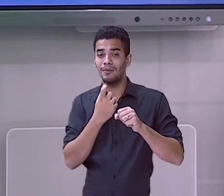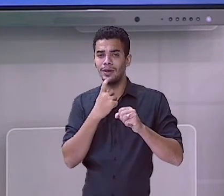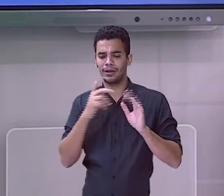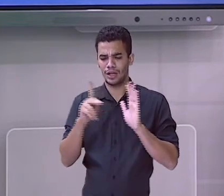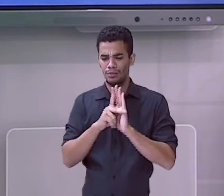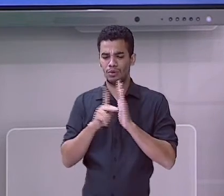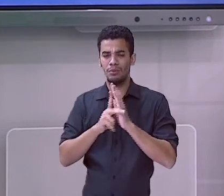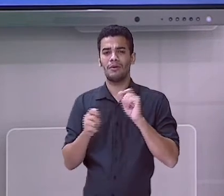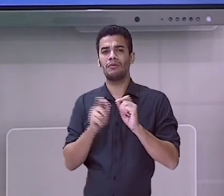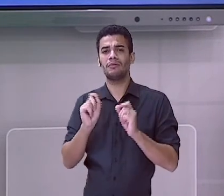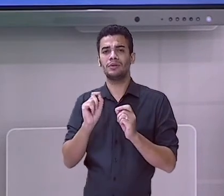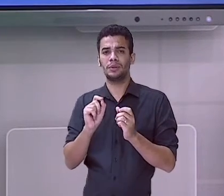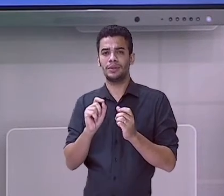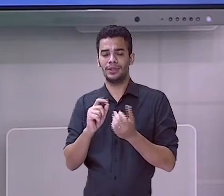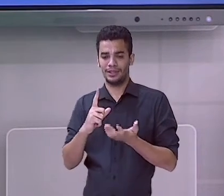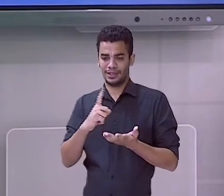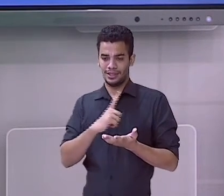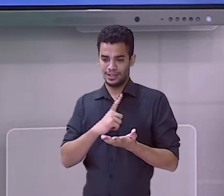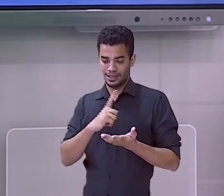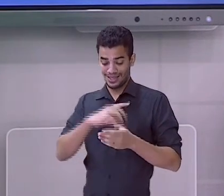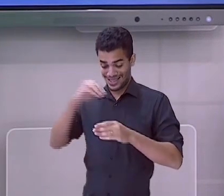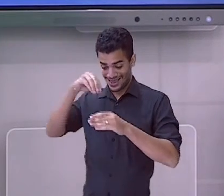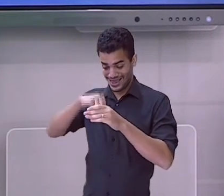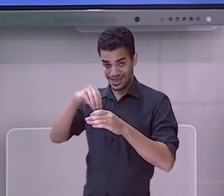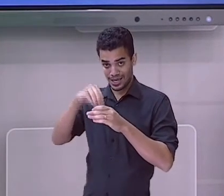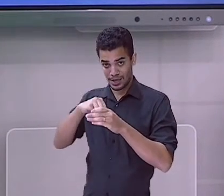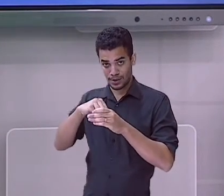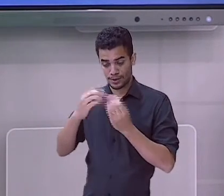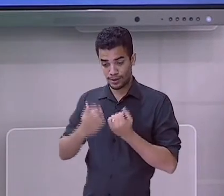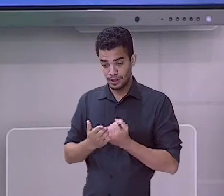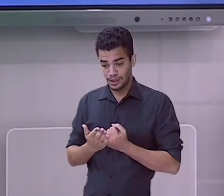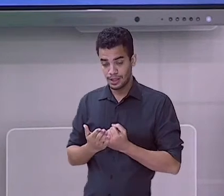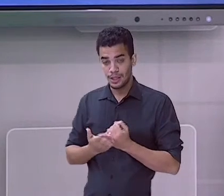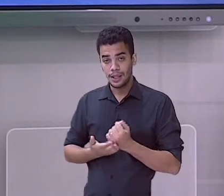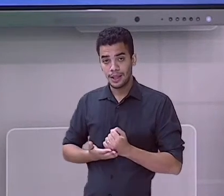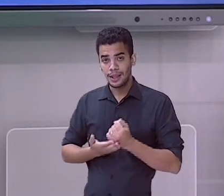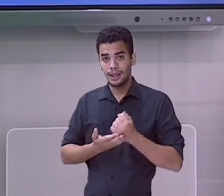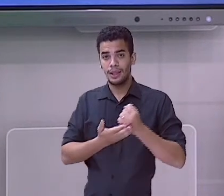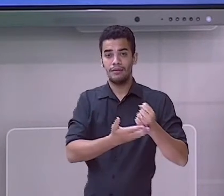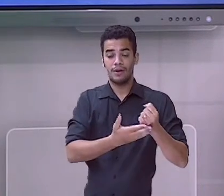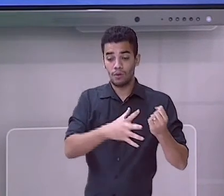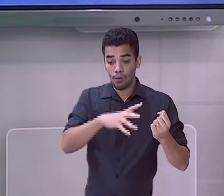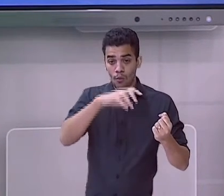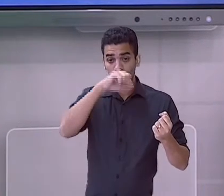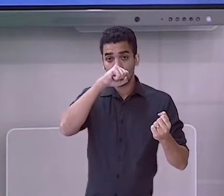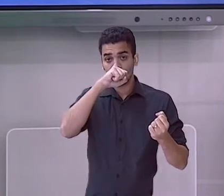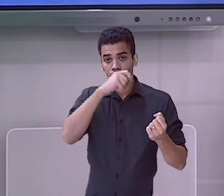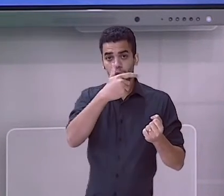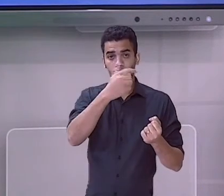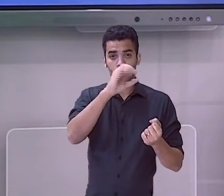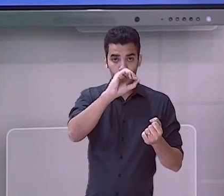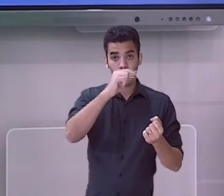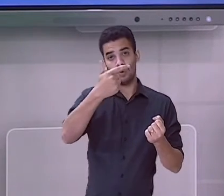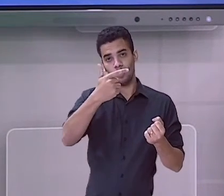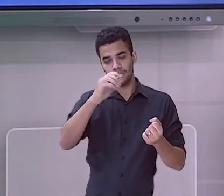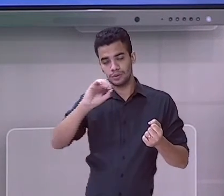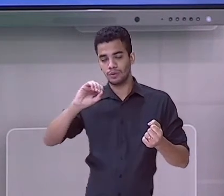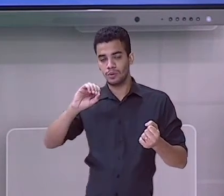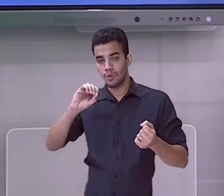por transportar os gases, gás oxigênio, gás carbônico. Então, ela é que faz